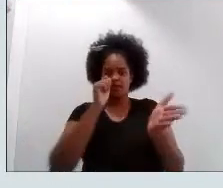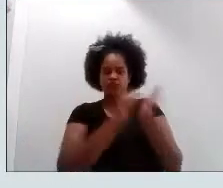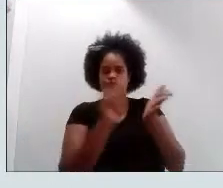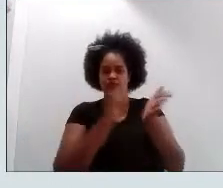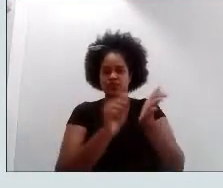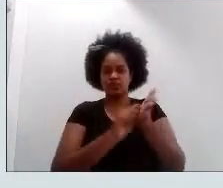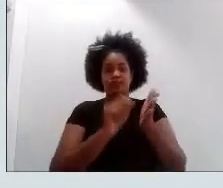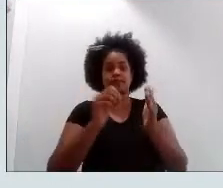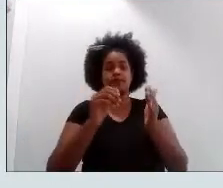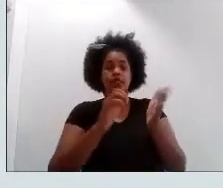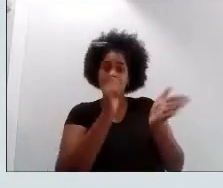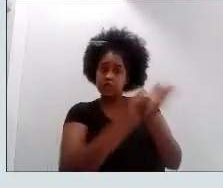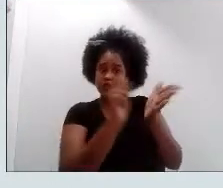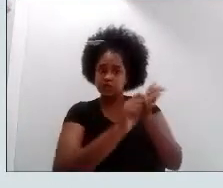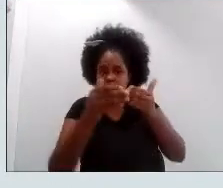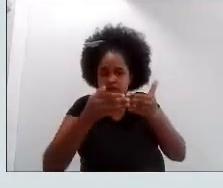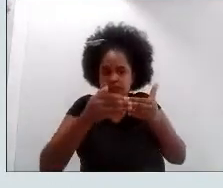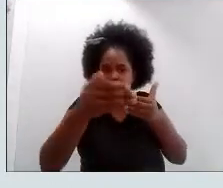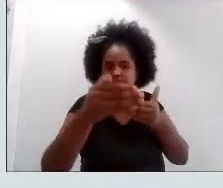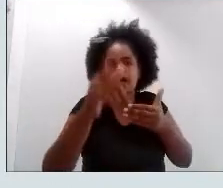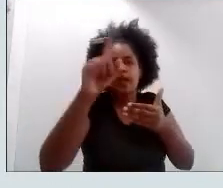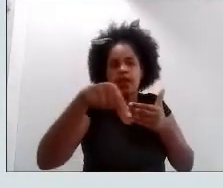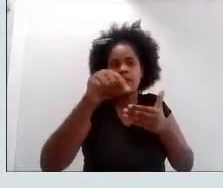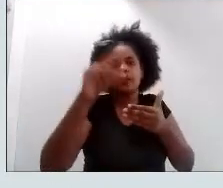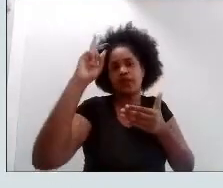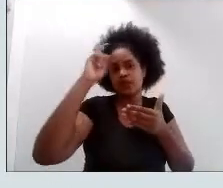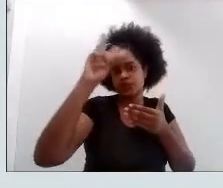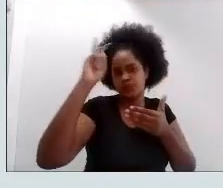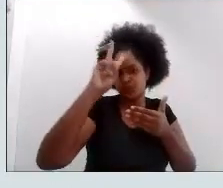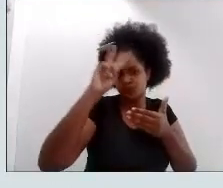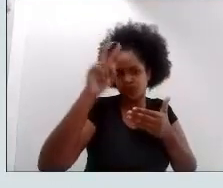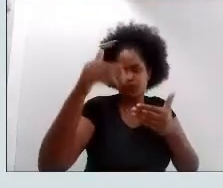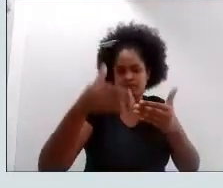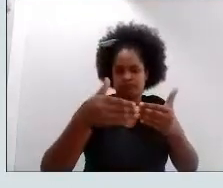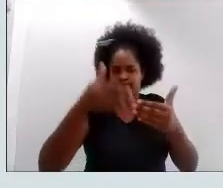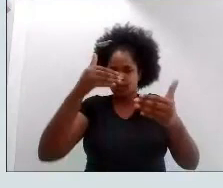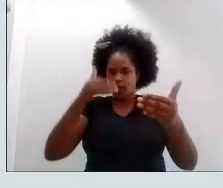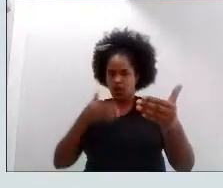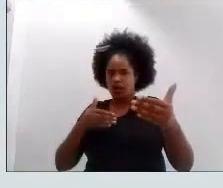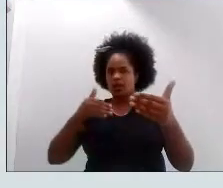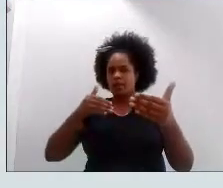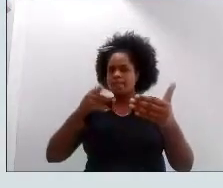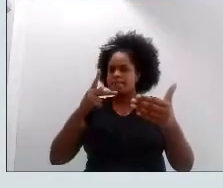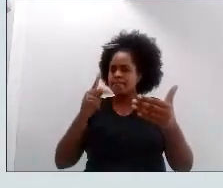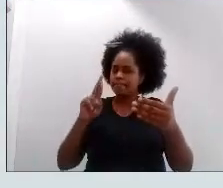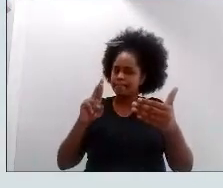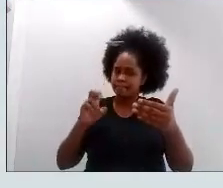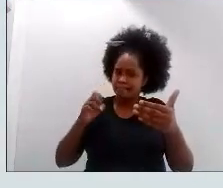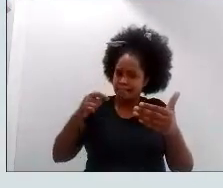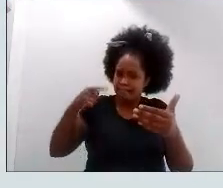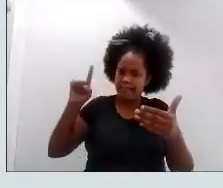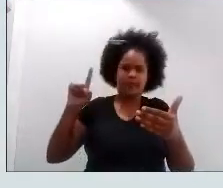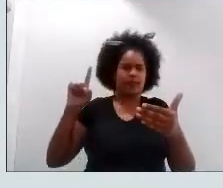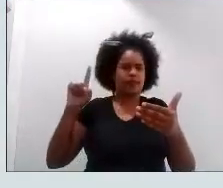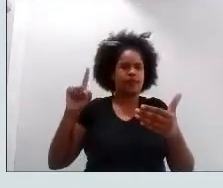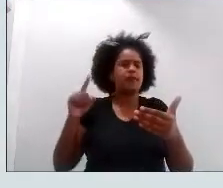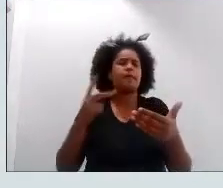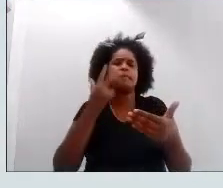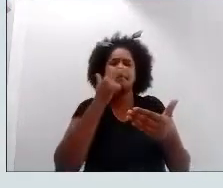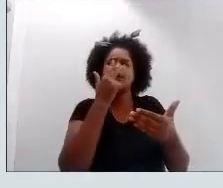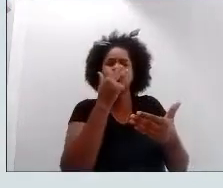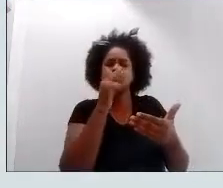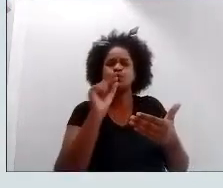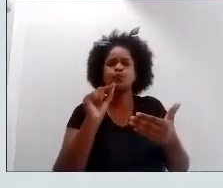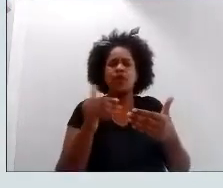esse nome, esse termo pré-história, estava exatamente ligado à noção de que a história ela não poderia ser feita a partir